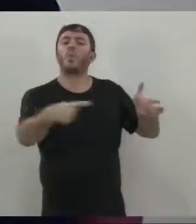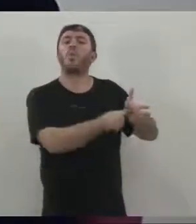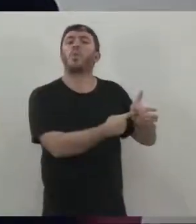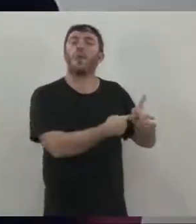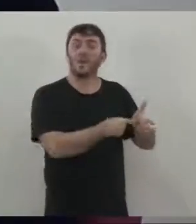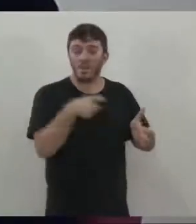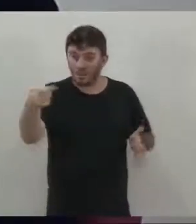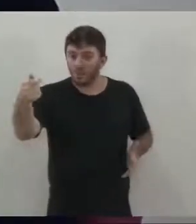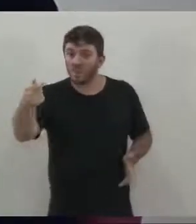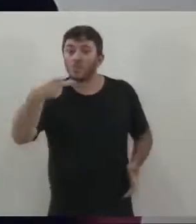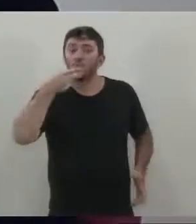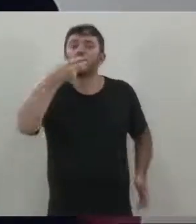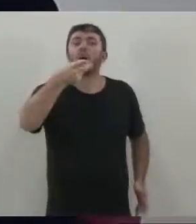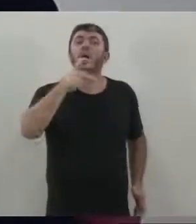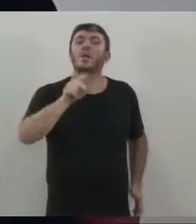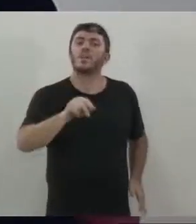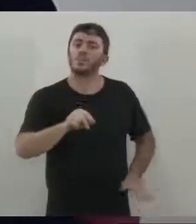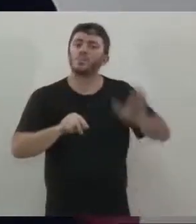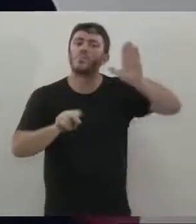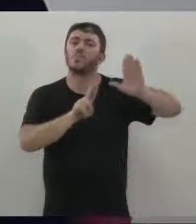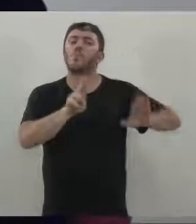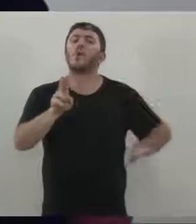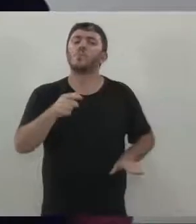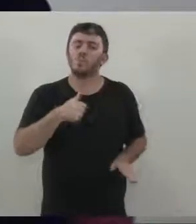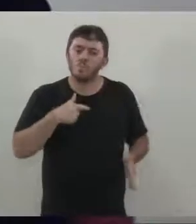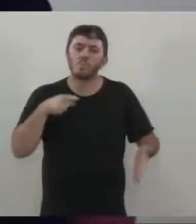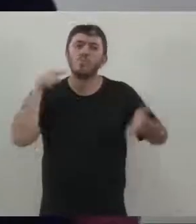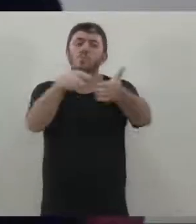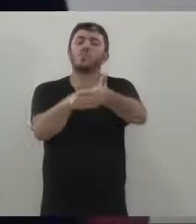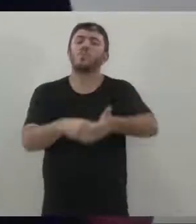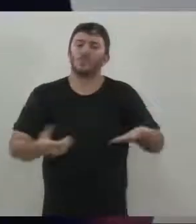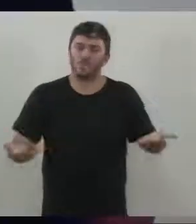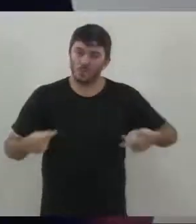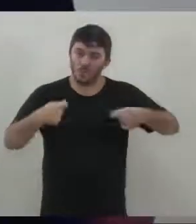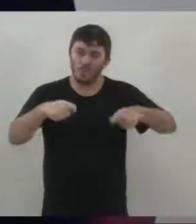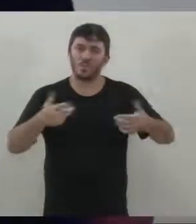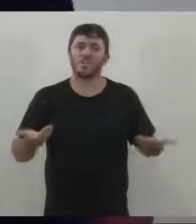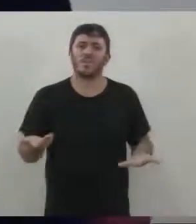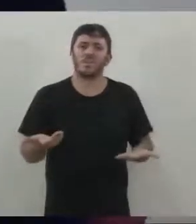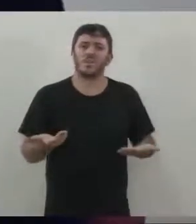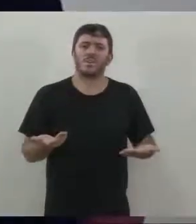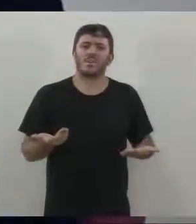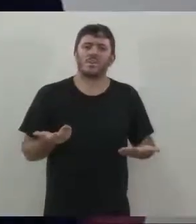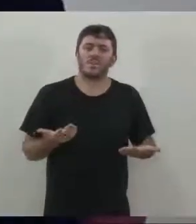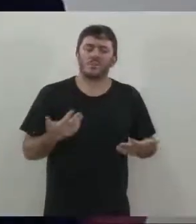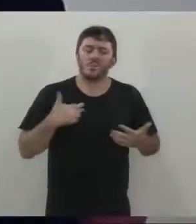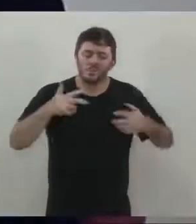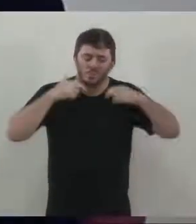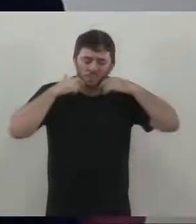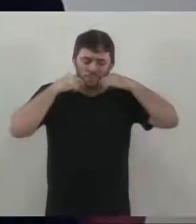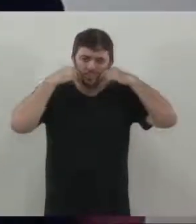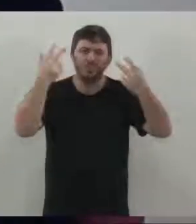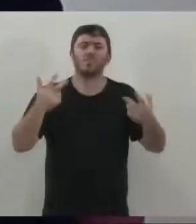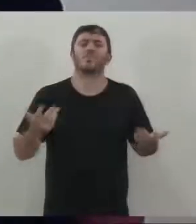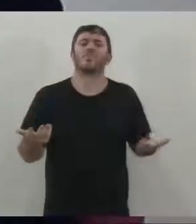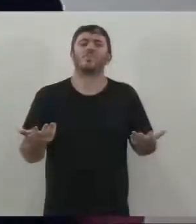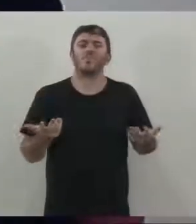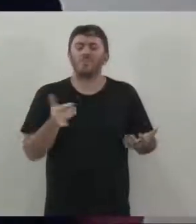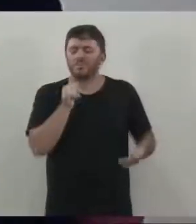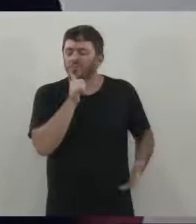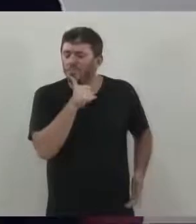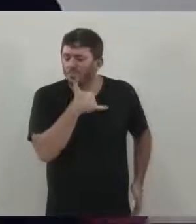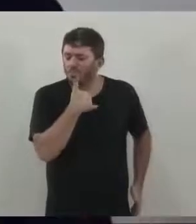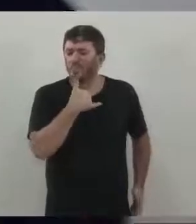lá, porque isso é terrível, né? Como entristece a gente de saber que há pessoas que